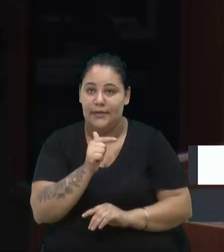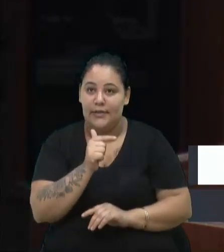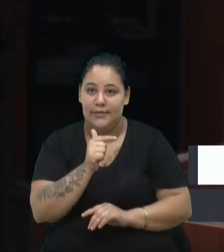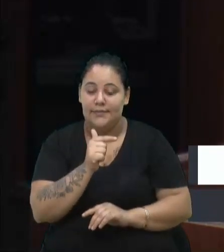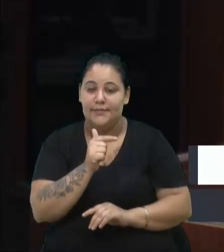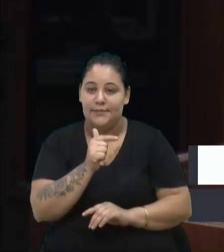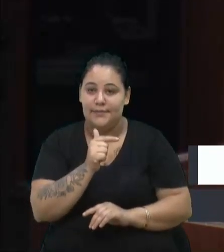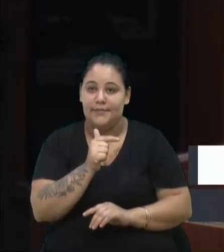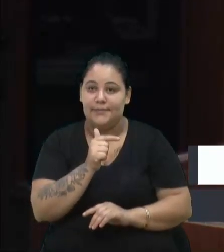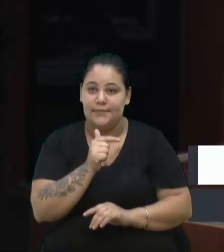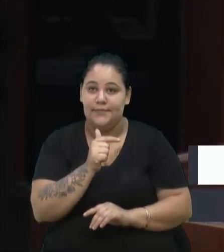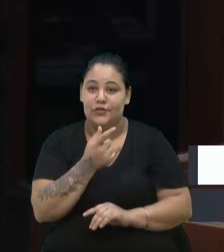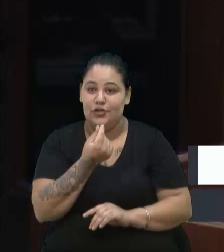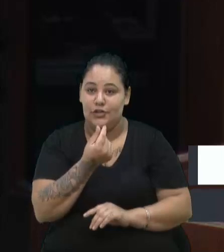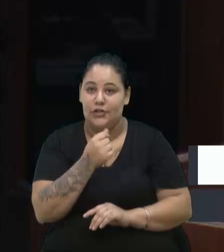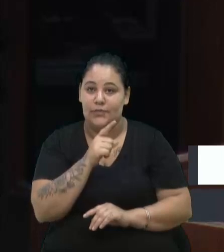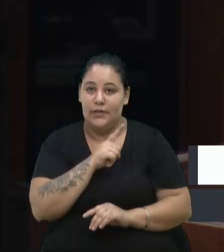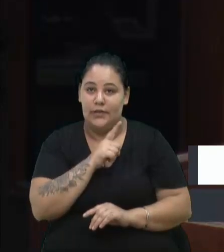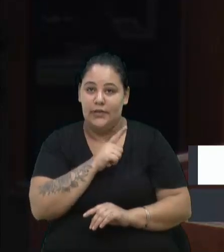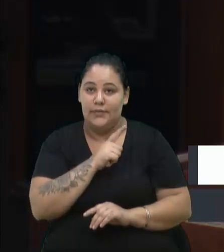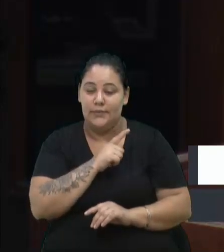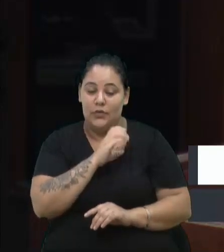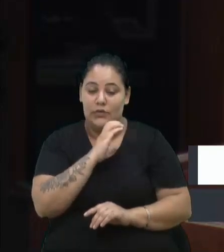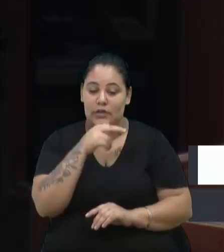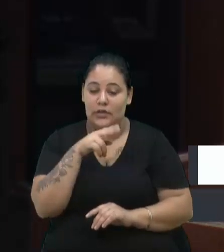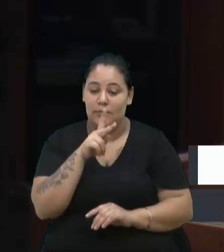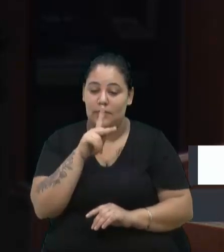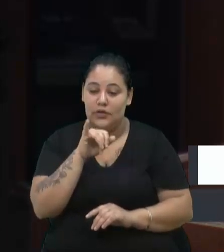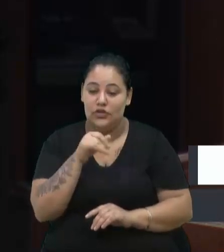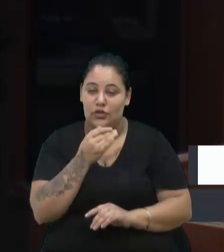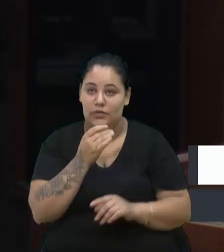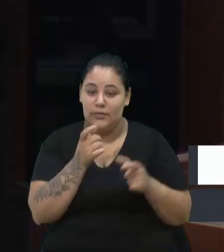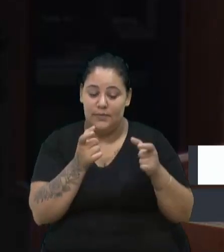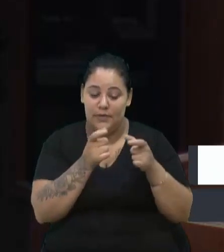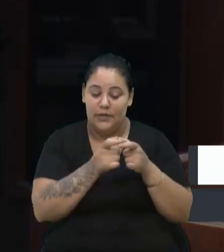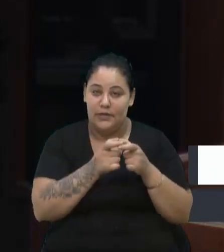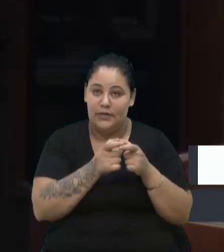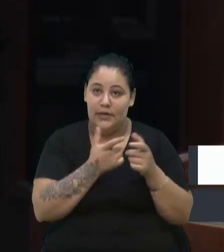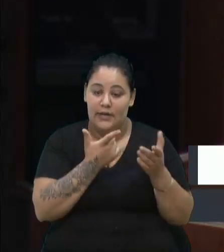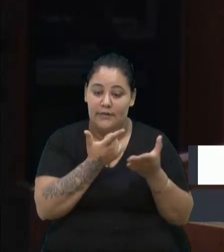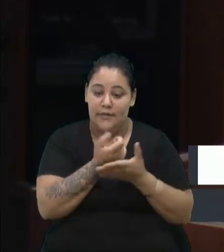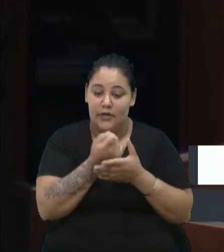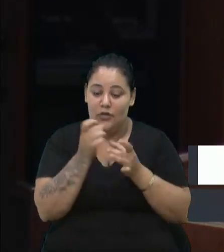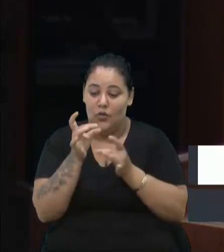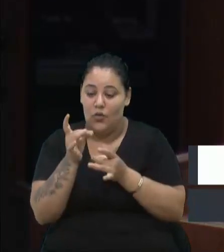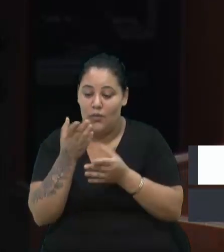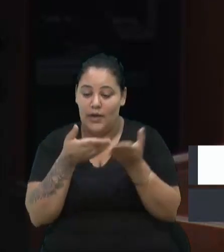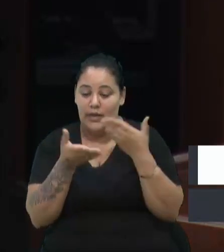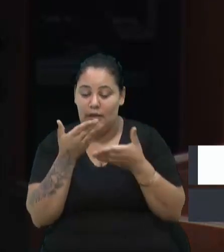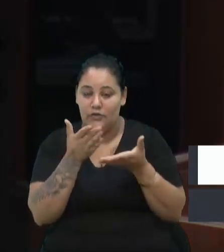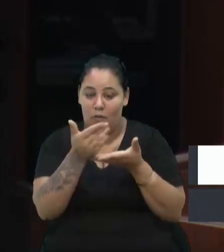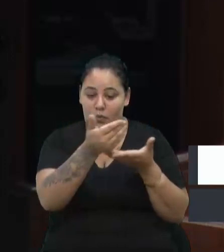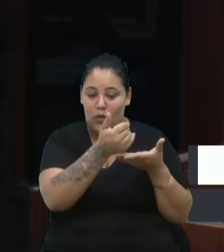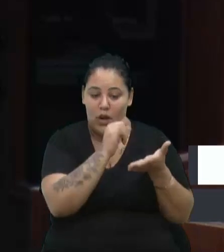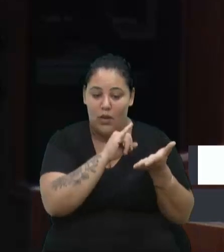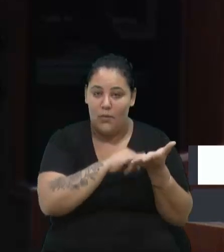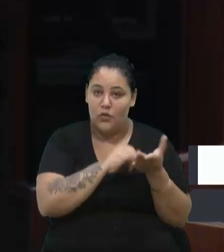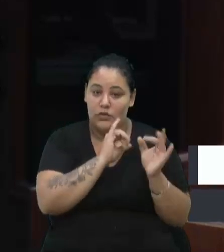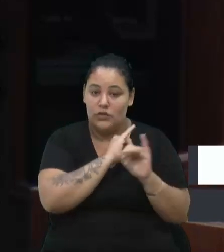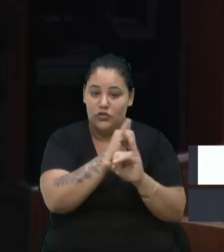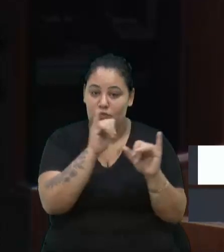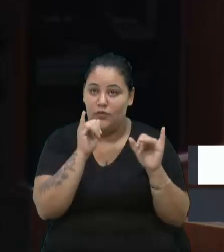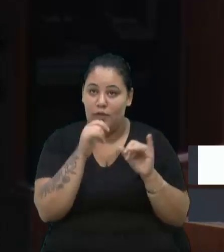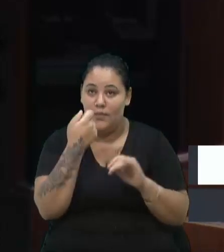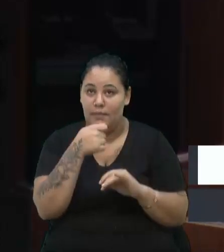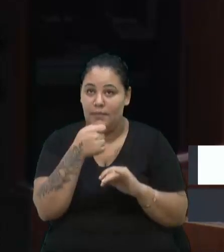staff, o CNPJ micro e pequeno, ele vende, ele compra, ele atende, ele recolhe impostos, ele divulga, tem que